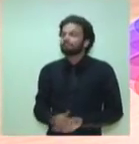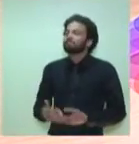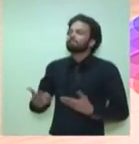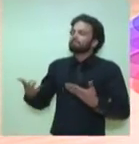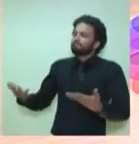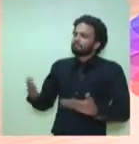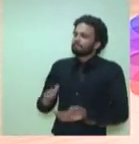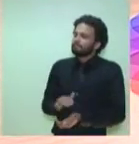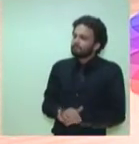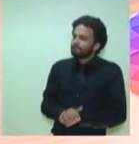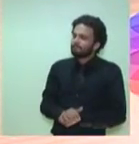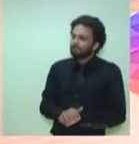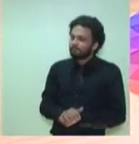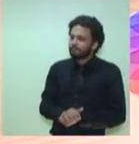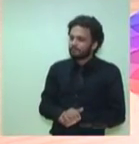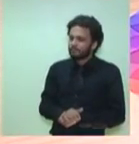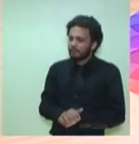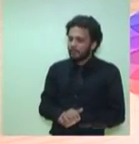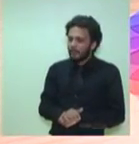Ramos,